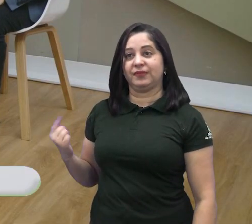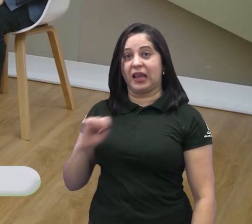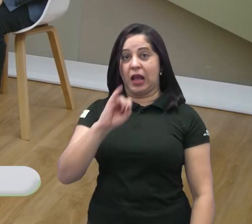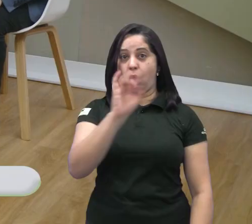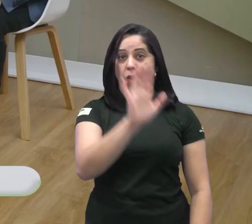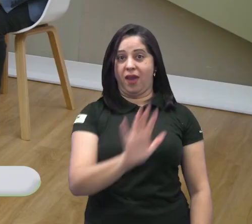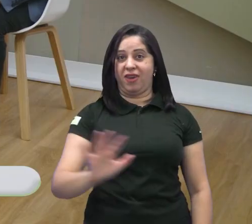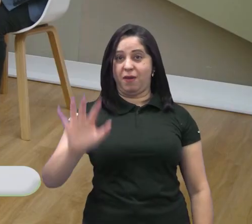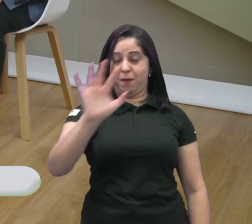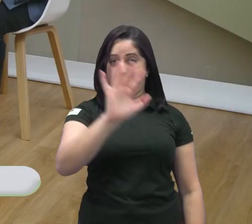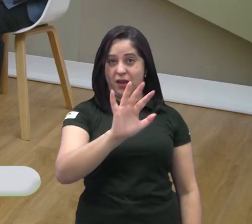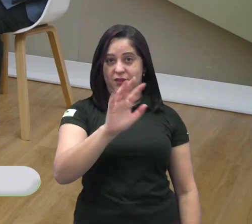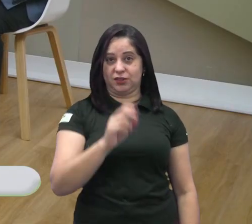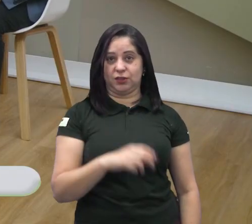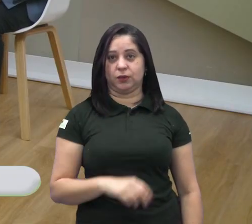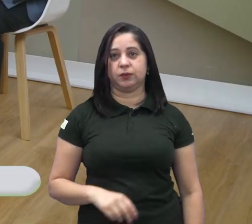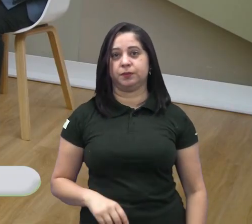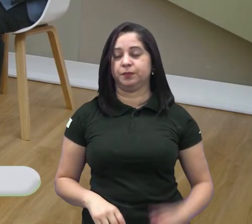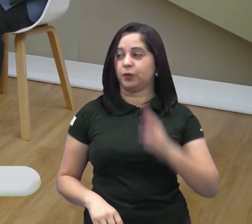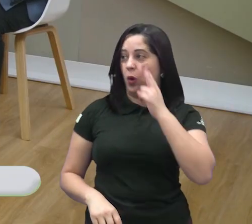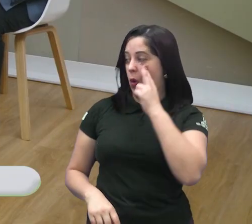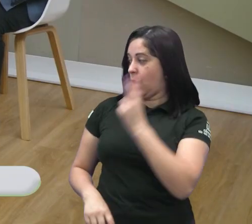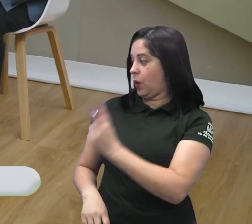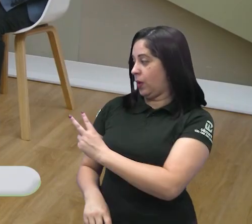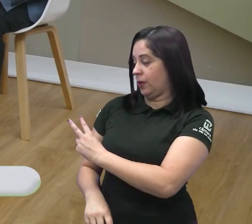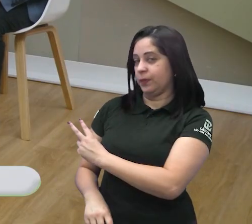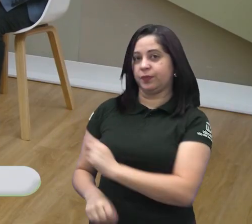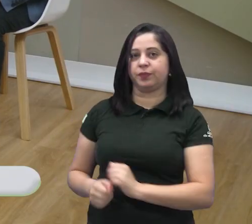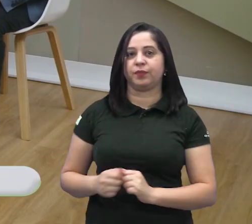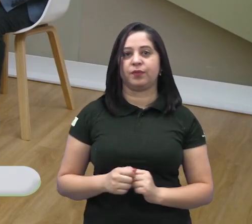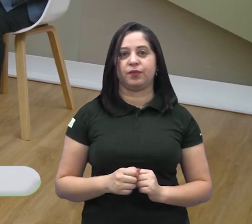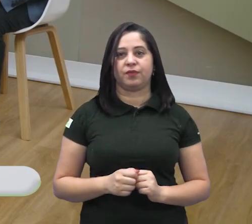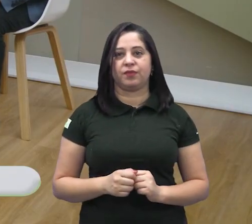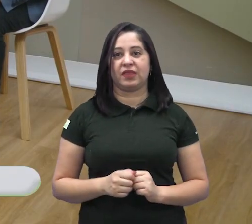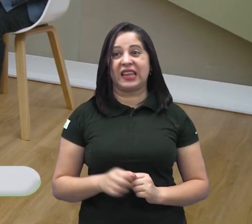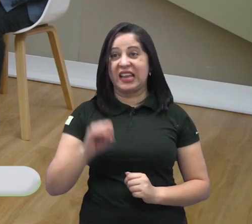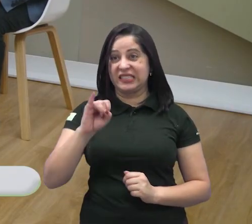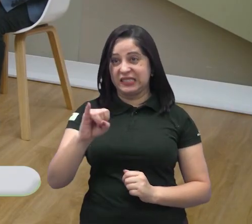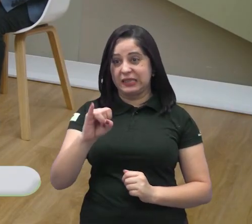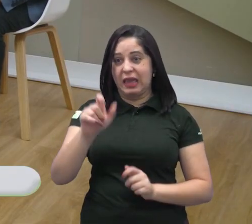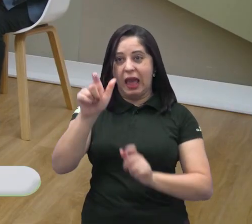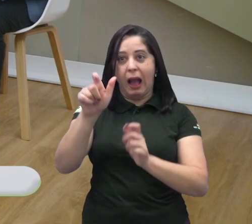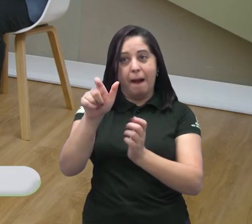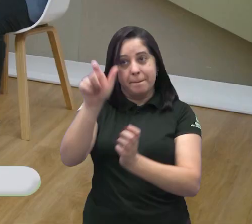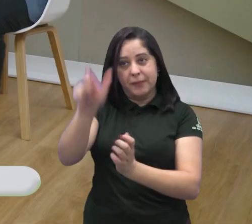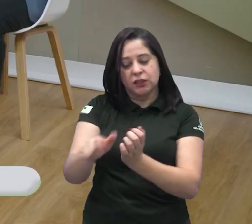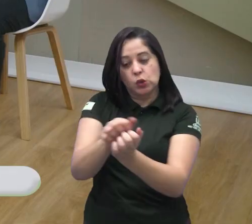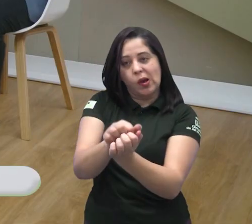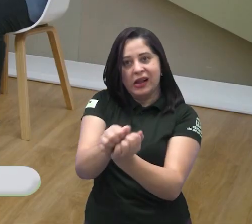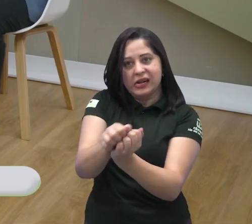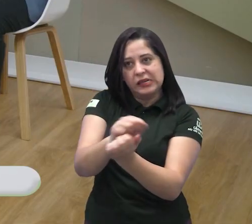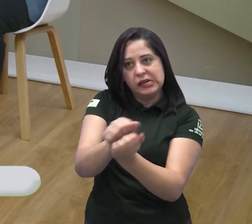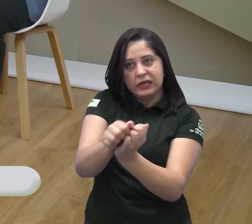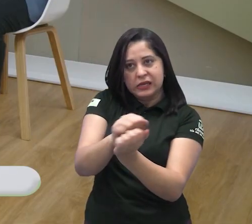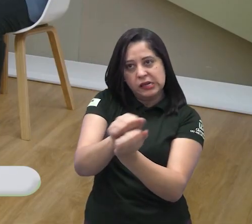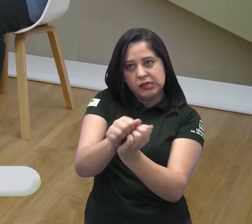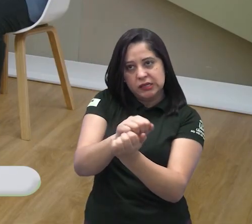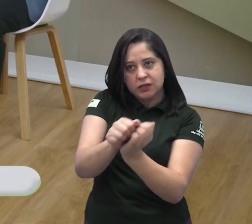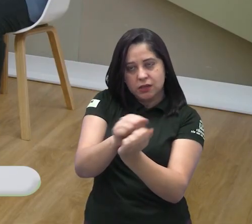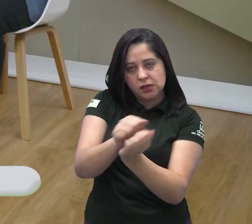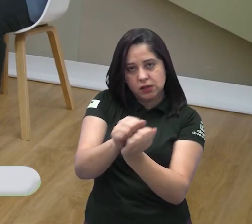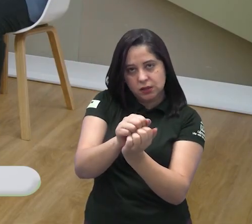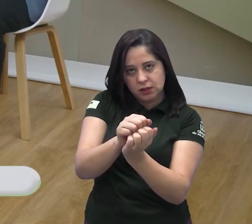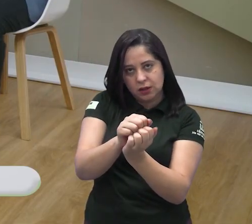falou sobre esse assunto, olha, umas imagens que dá para ilustrar bem. Exatamente. O desgaste é para aquele paciente que esfrega, range